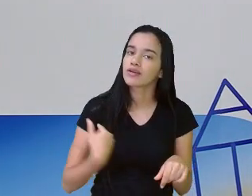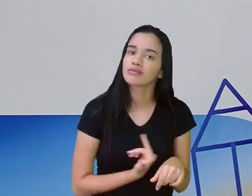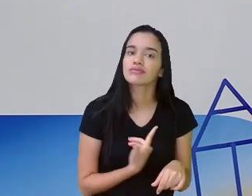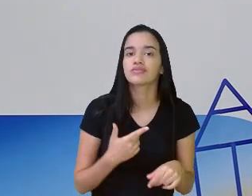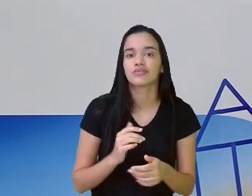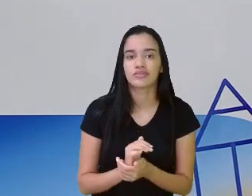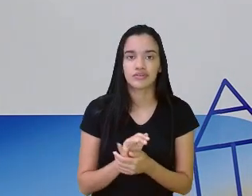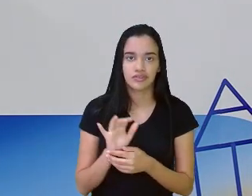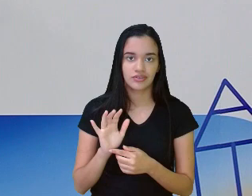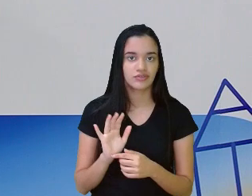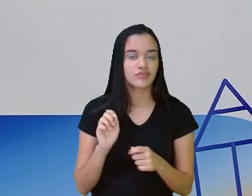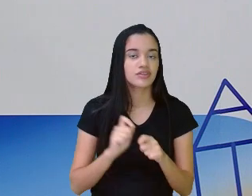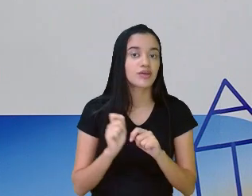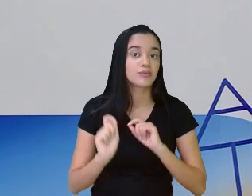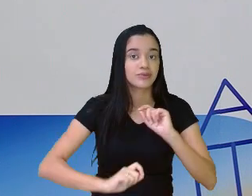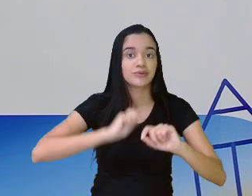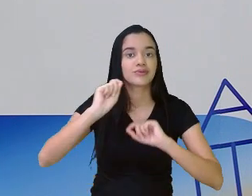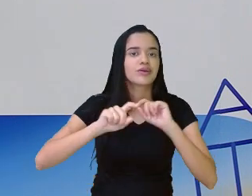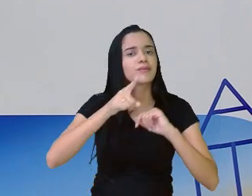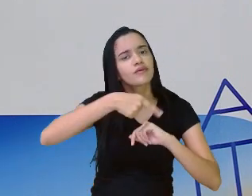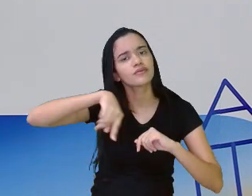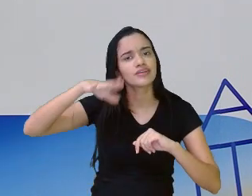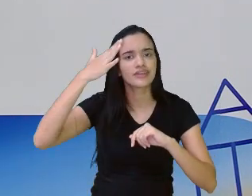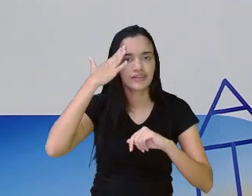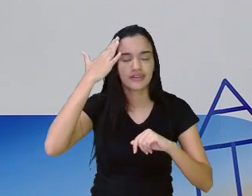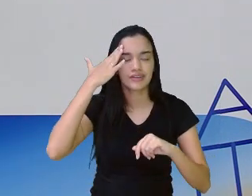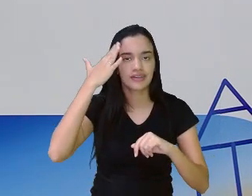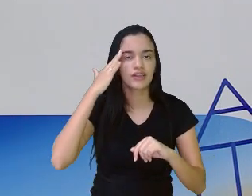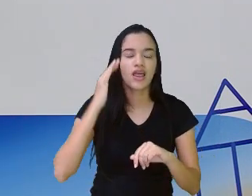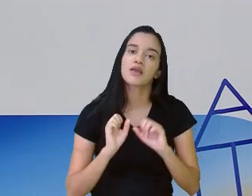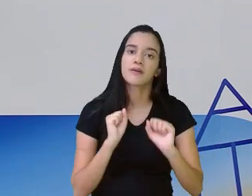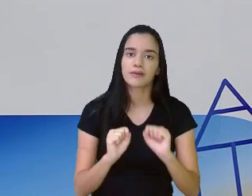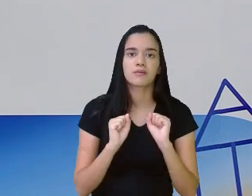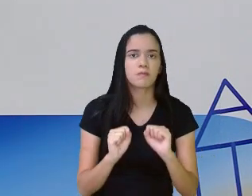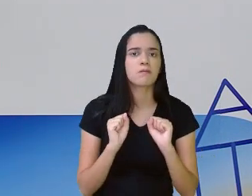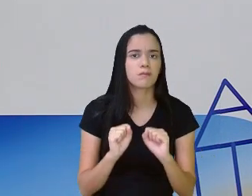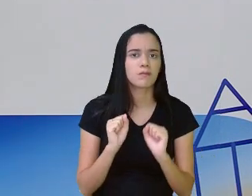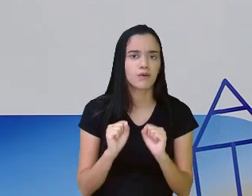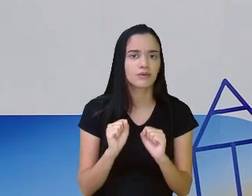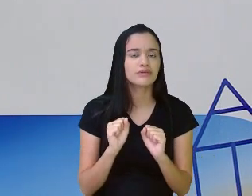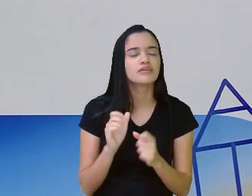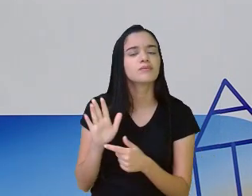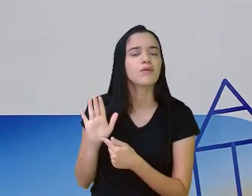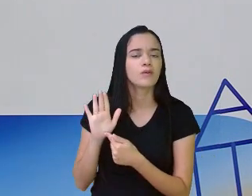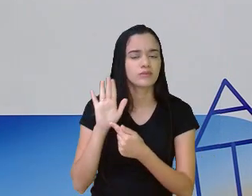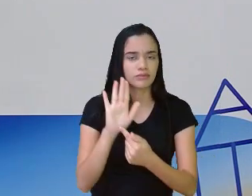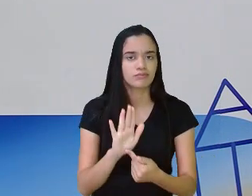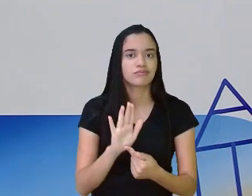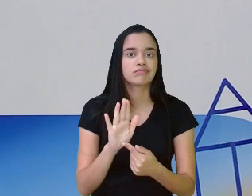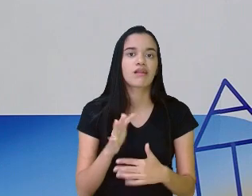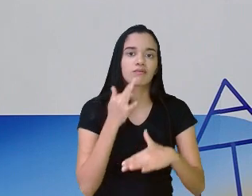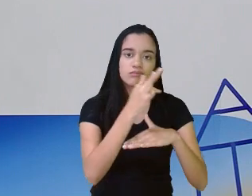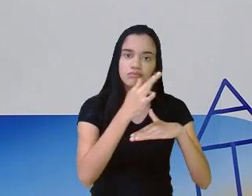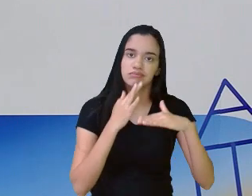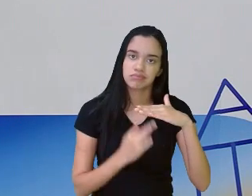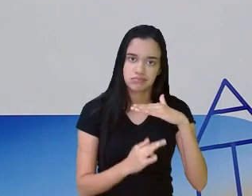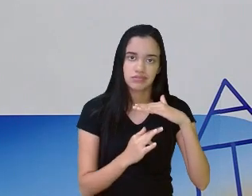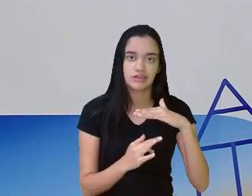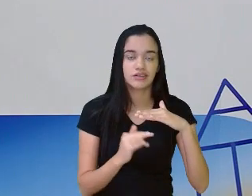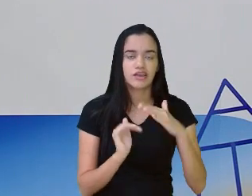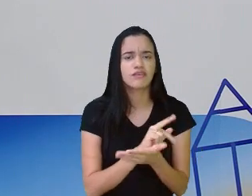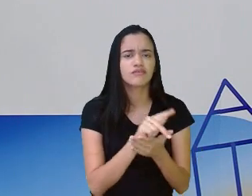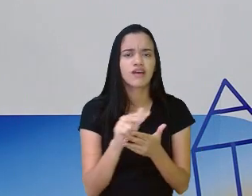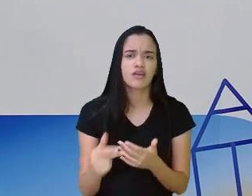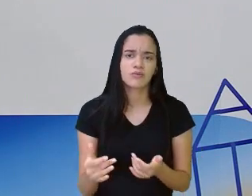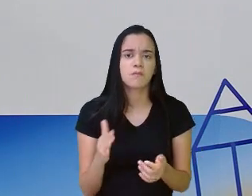Trouxe várias representações para vocês entenderem que a gente pode fazer essas representações fracionárias em diversas